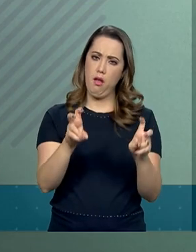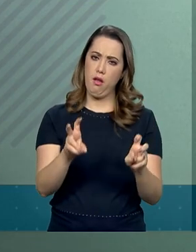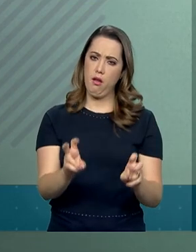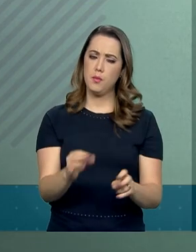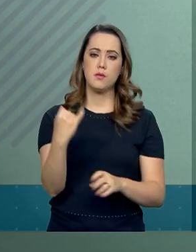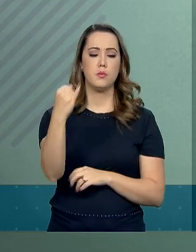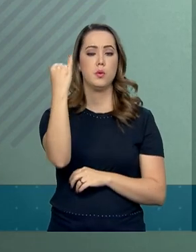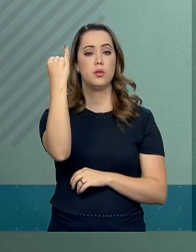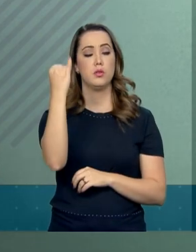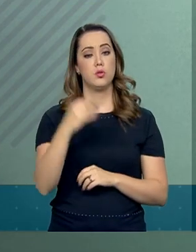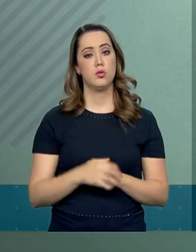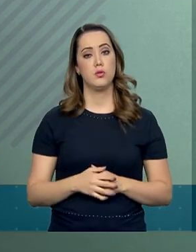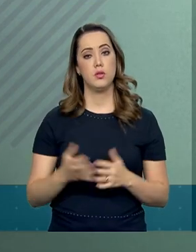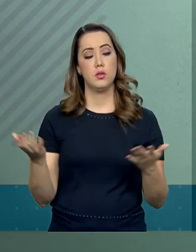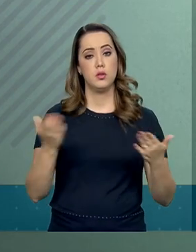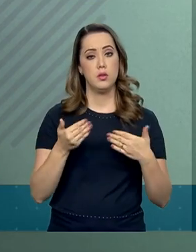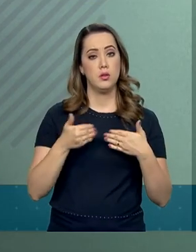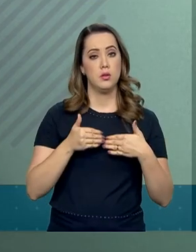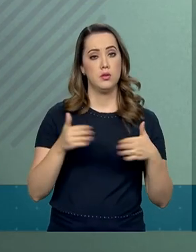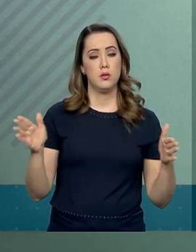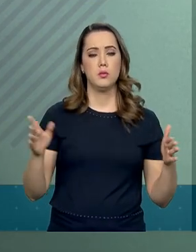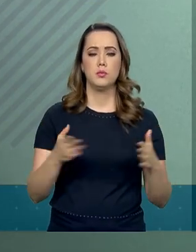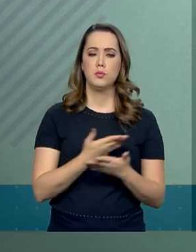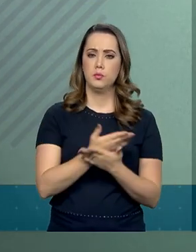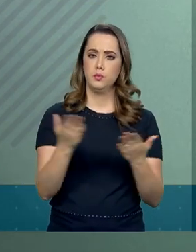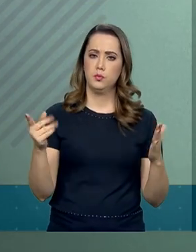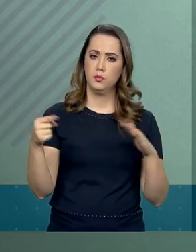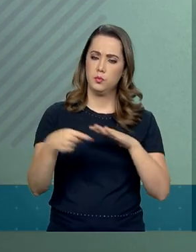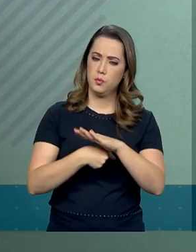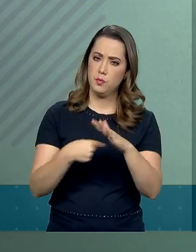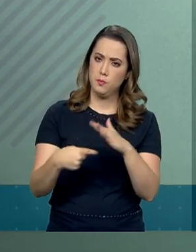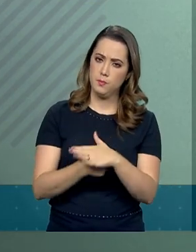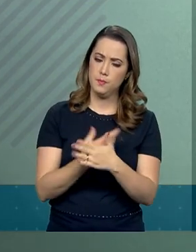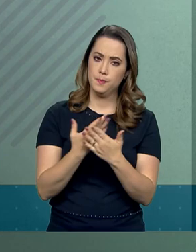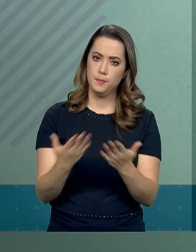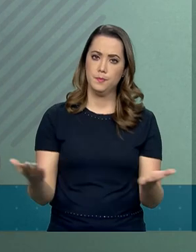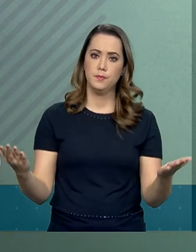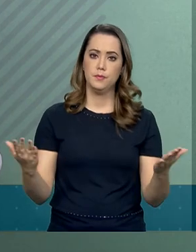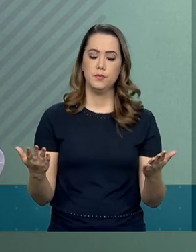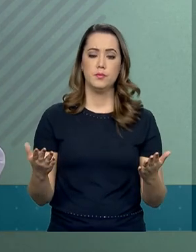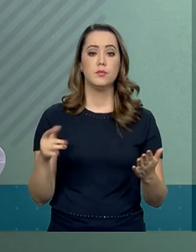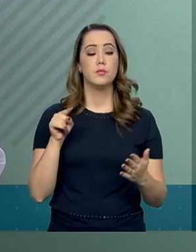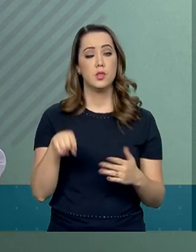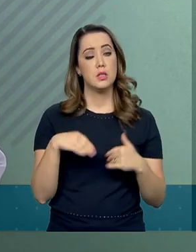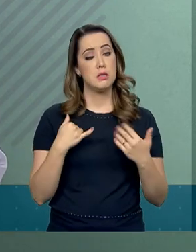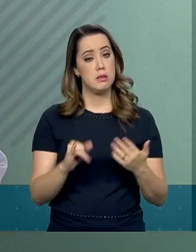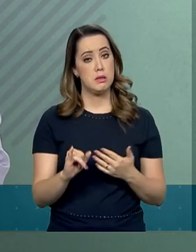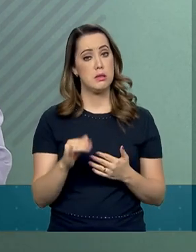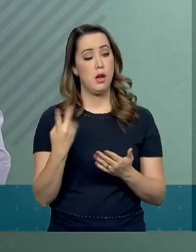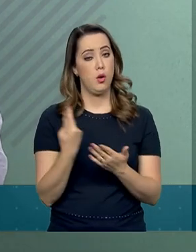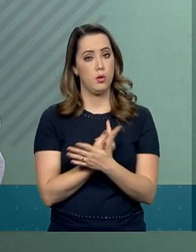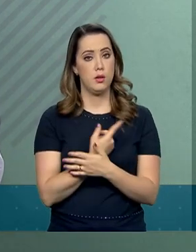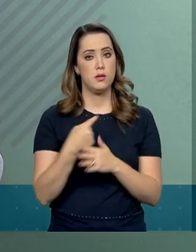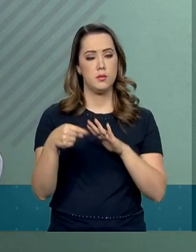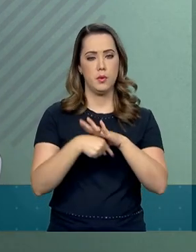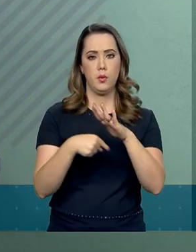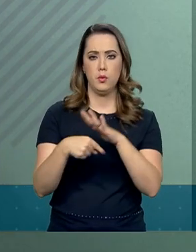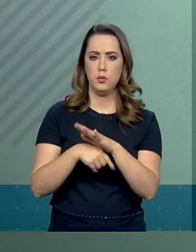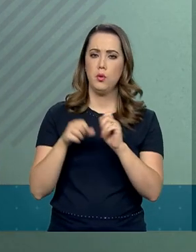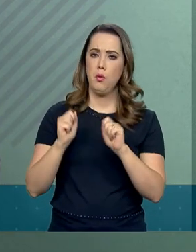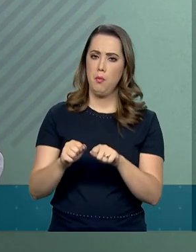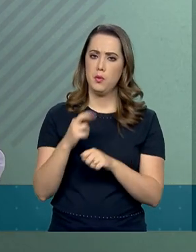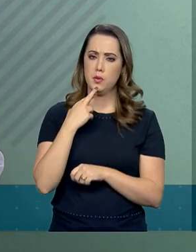eu eu quero abrir a oportunidade de perguntas a vocês e à medida que elas forem sendo realizados eu posso